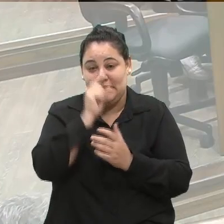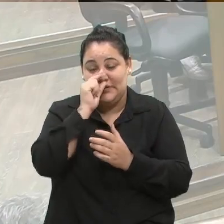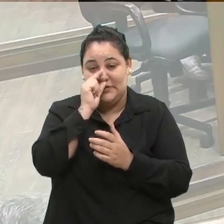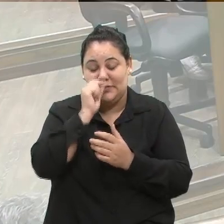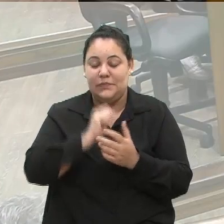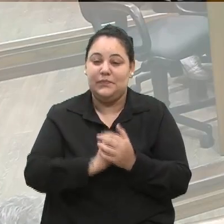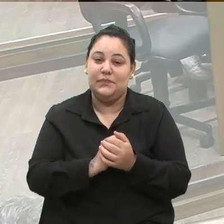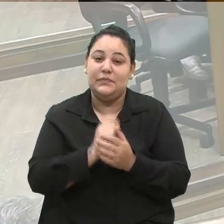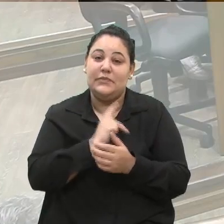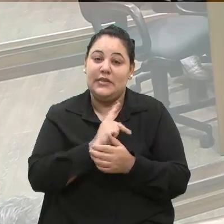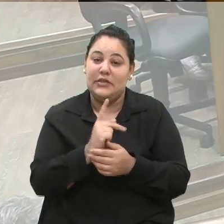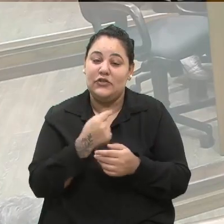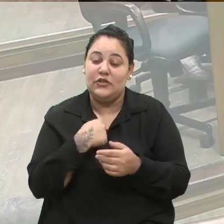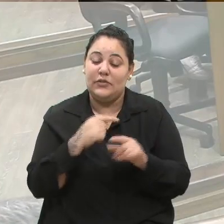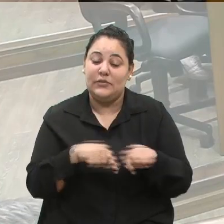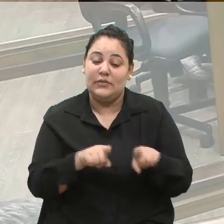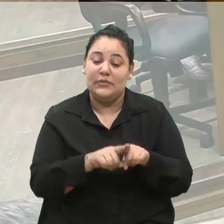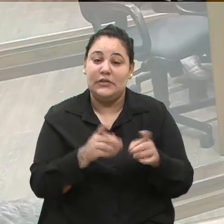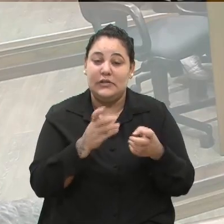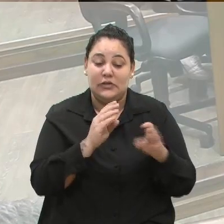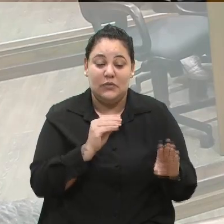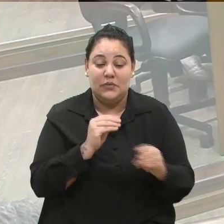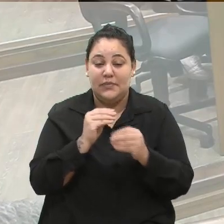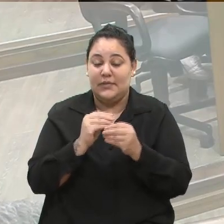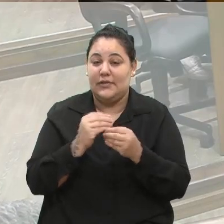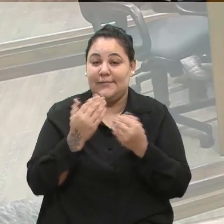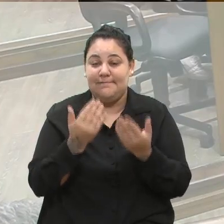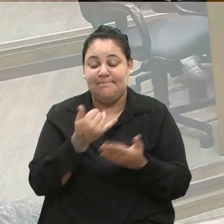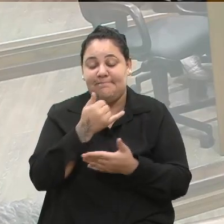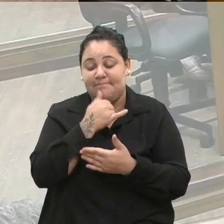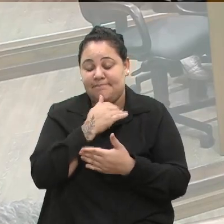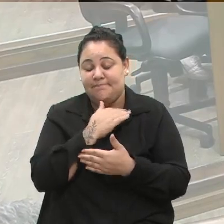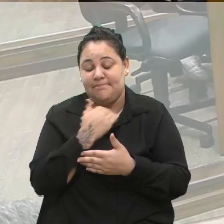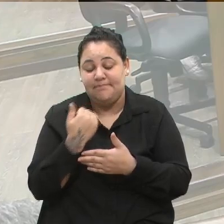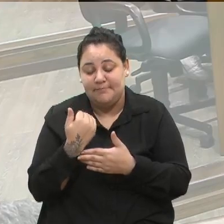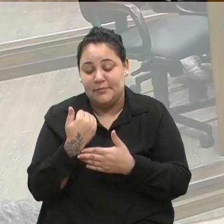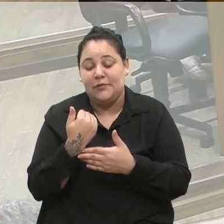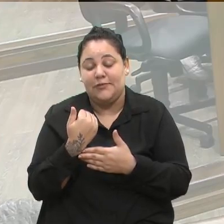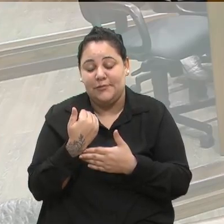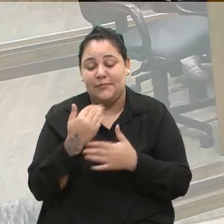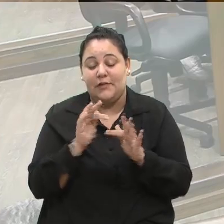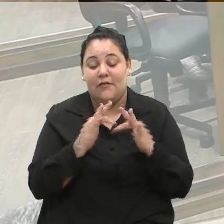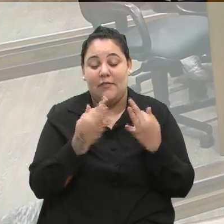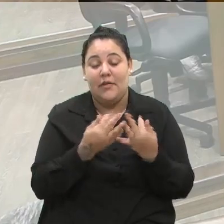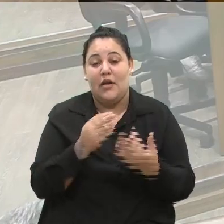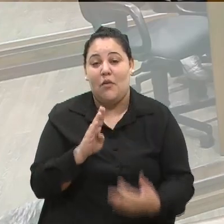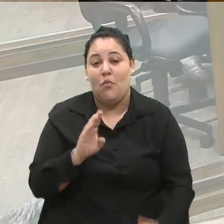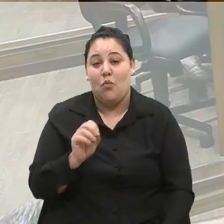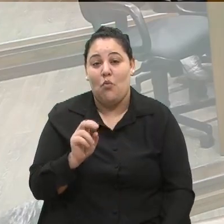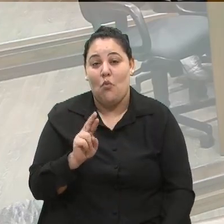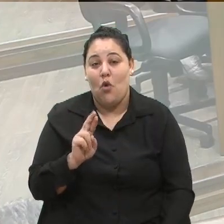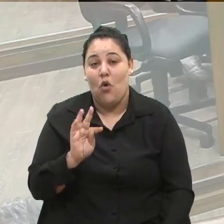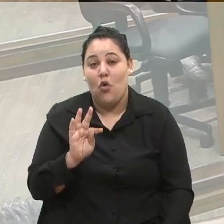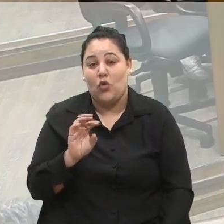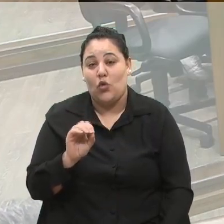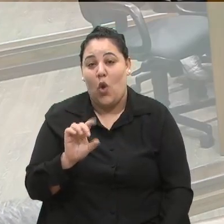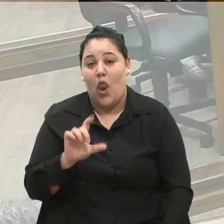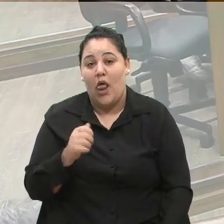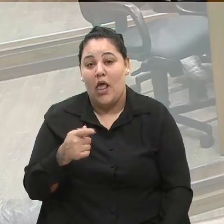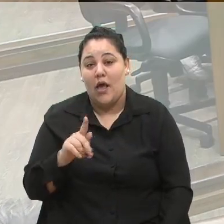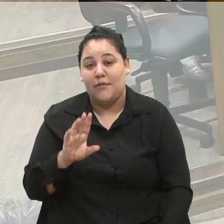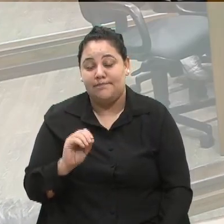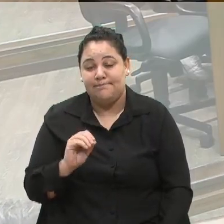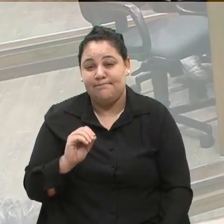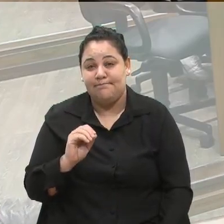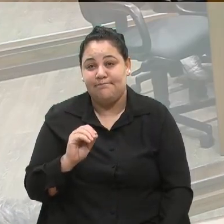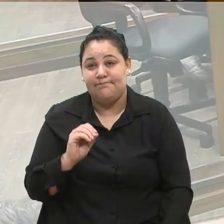Senhora presidente, eu também me somo ao pesar da família Portolã, ao luto ao fundador da rádio, né, o